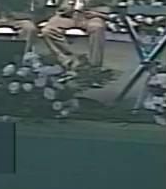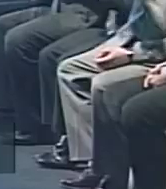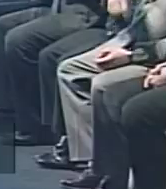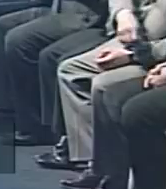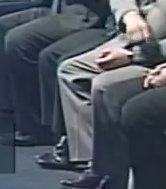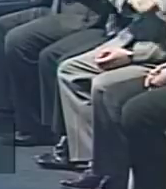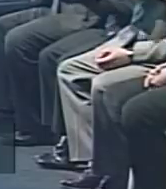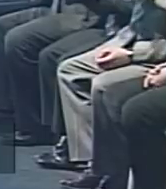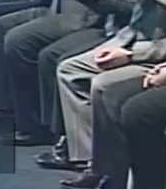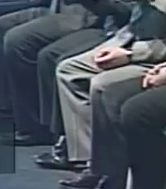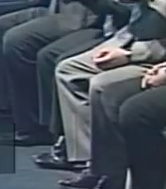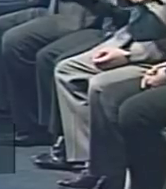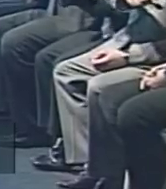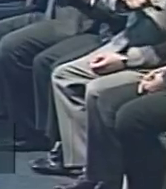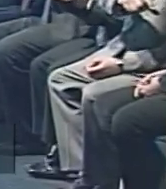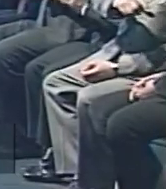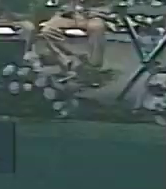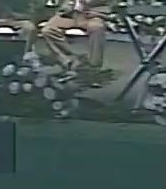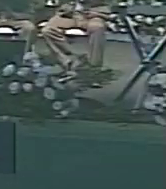Obrigado.